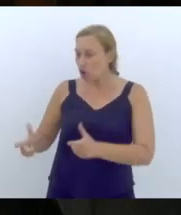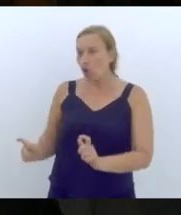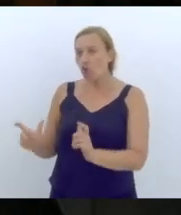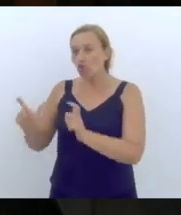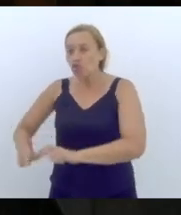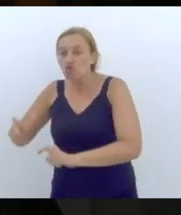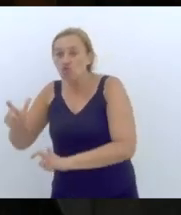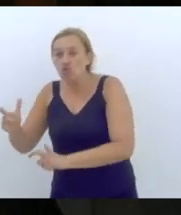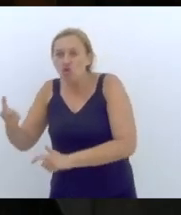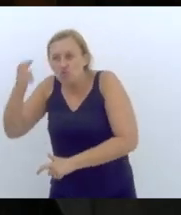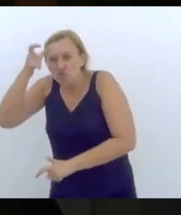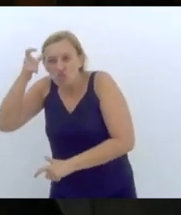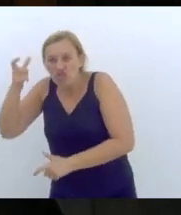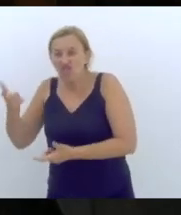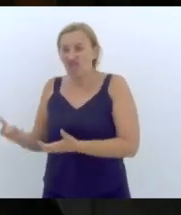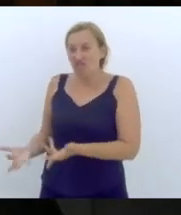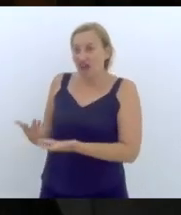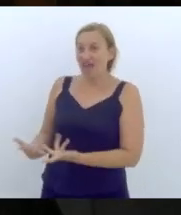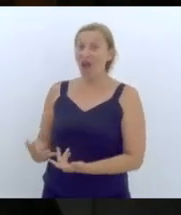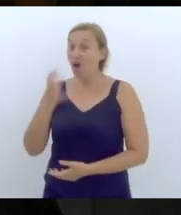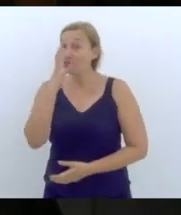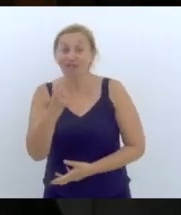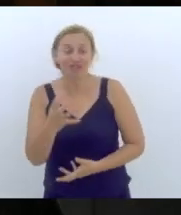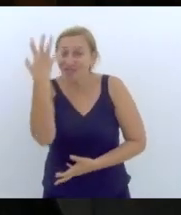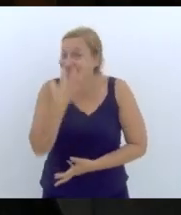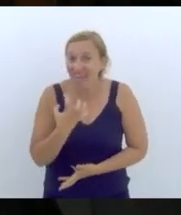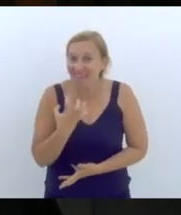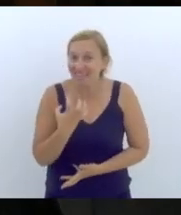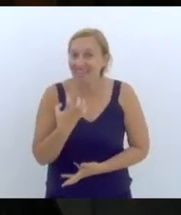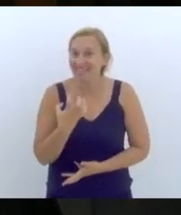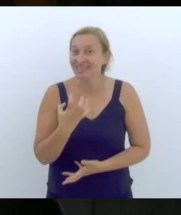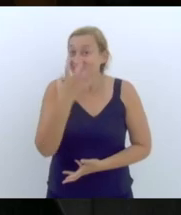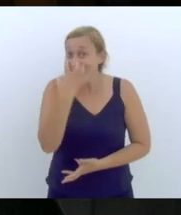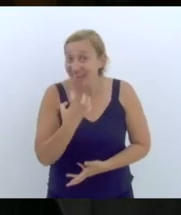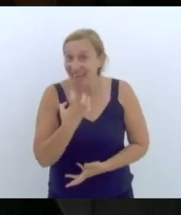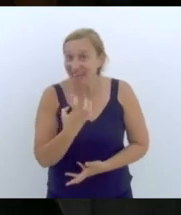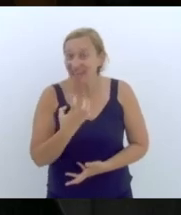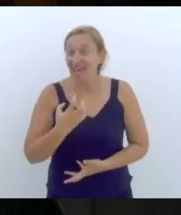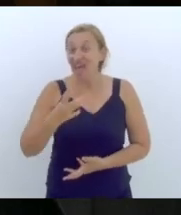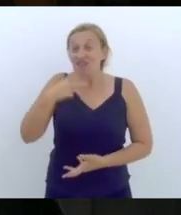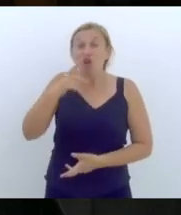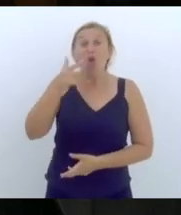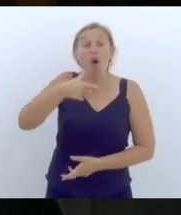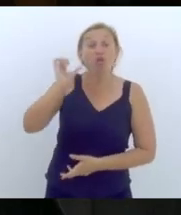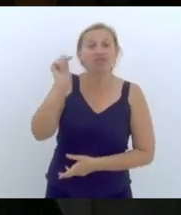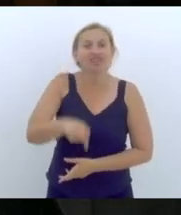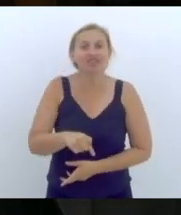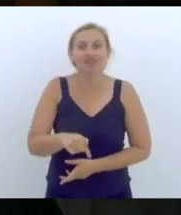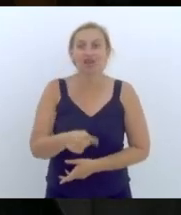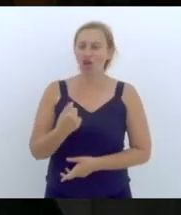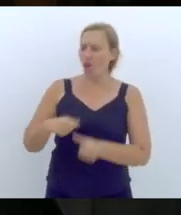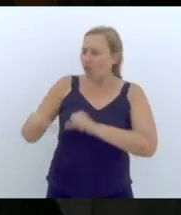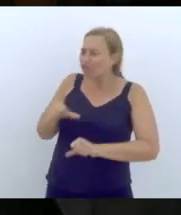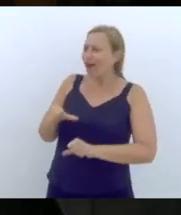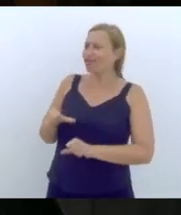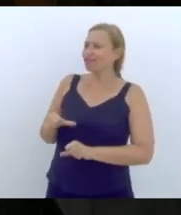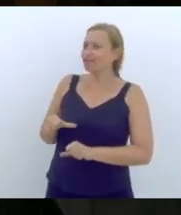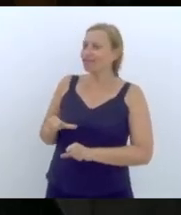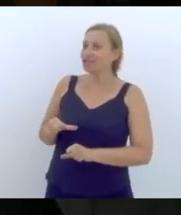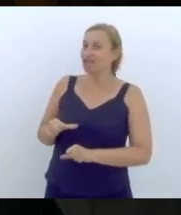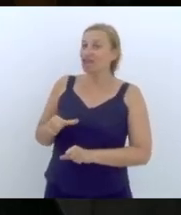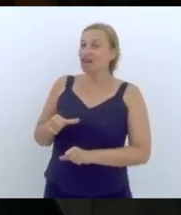vendo drogas. Isso é uma acusação gravíssima. Gravíssima. Ele disse isso aqui ontem. Pelo contrário,